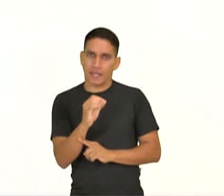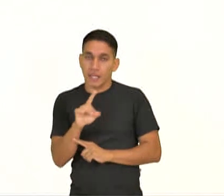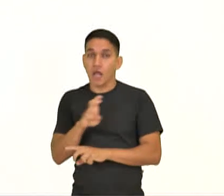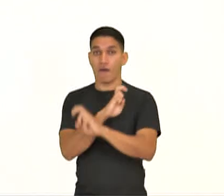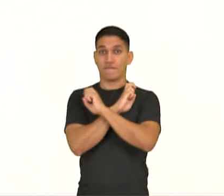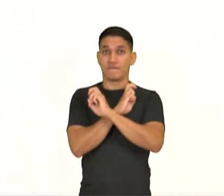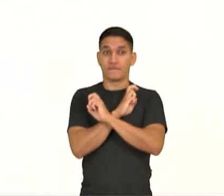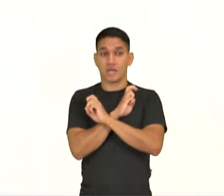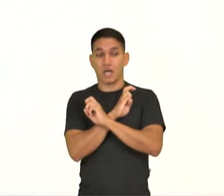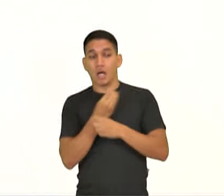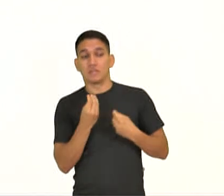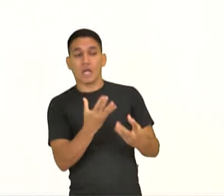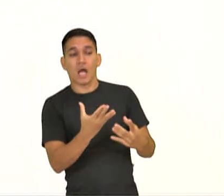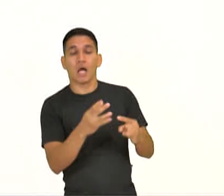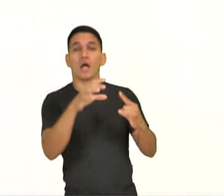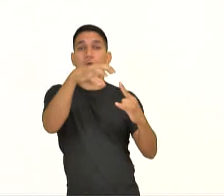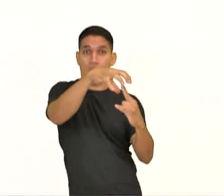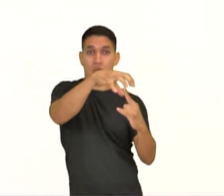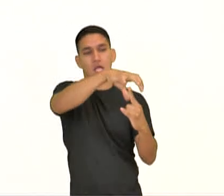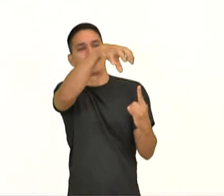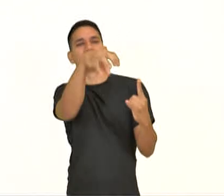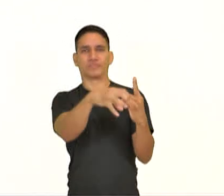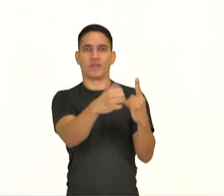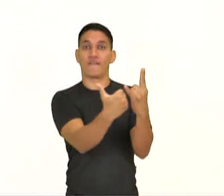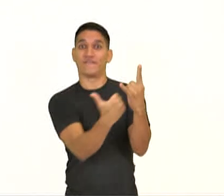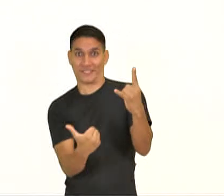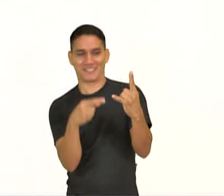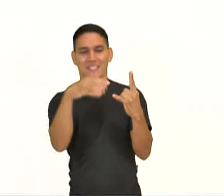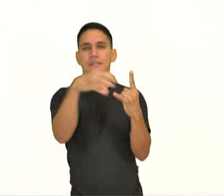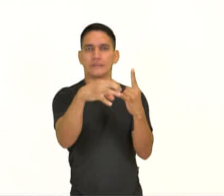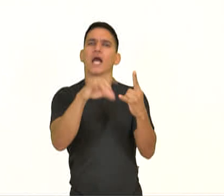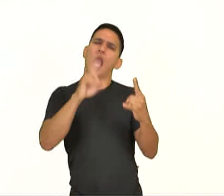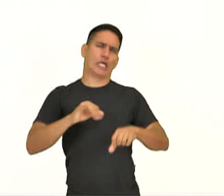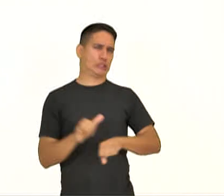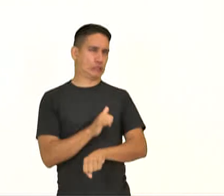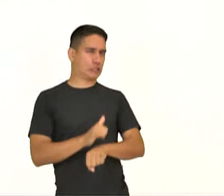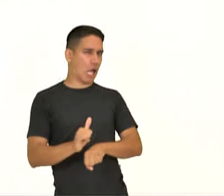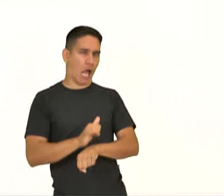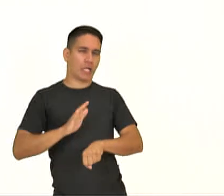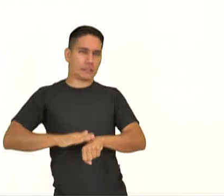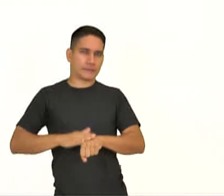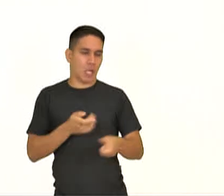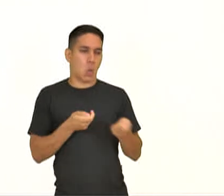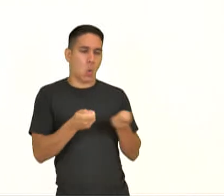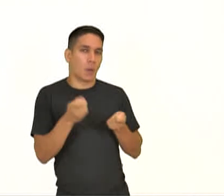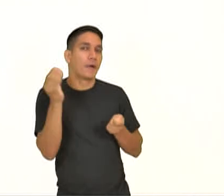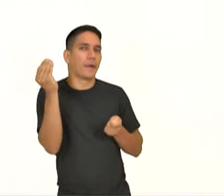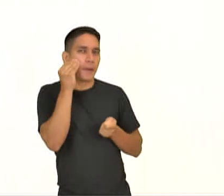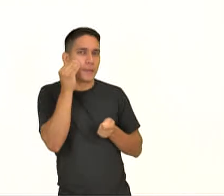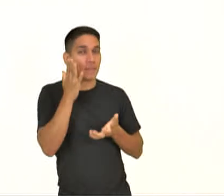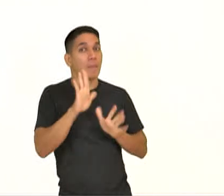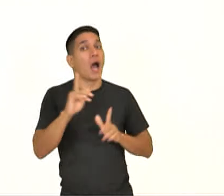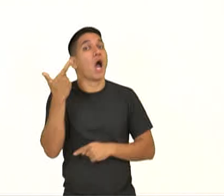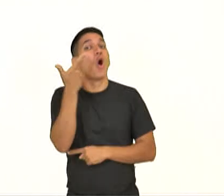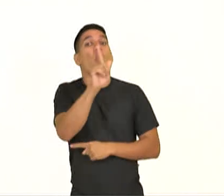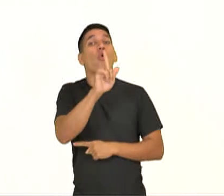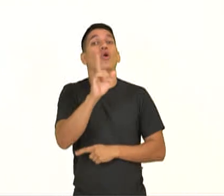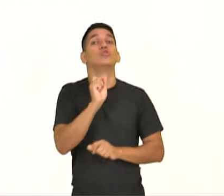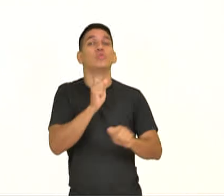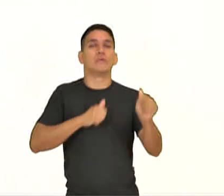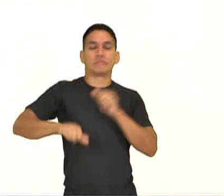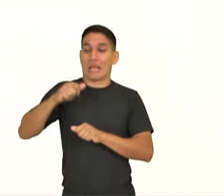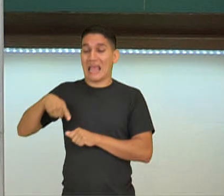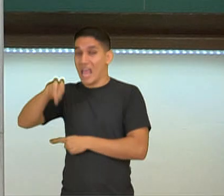nomeava vice-reis de origem cuxita. Claro que é estratégia local, para manter o controle. Só que daí depois vem um outro poder. O Egito